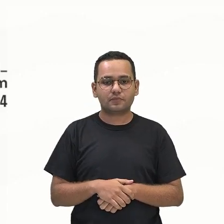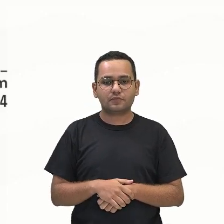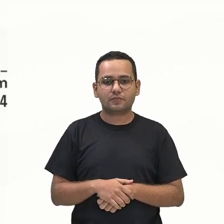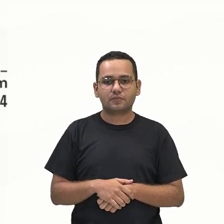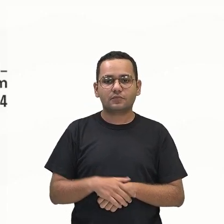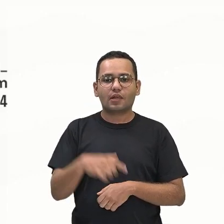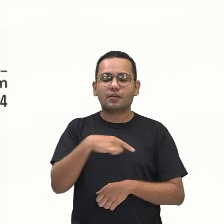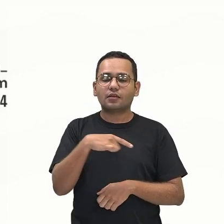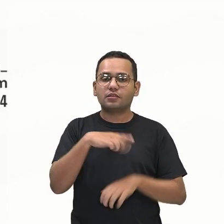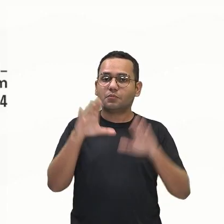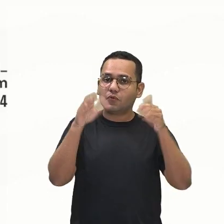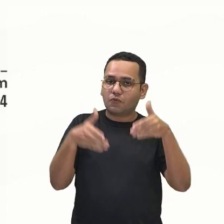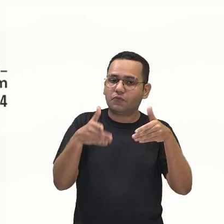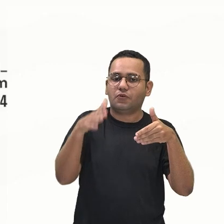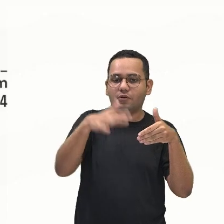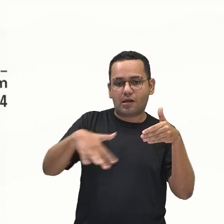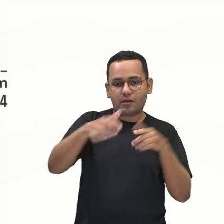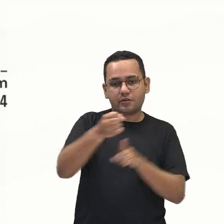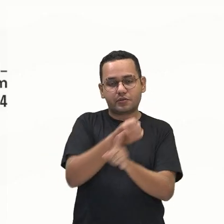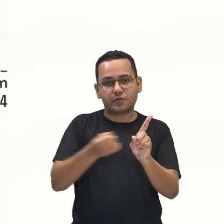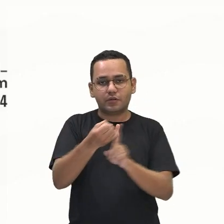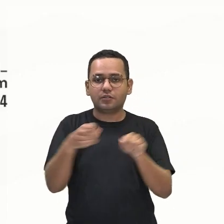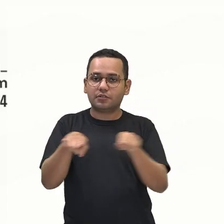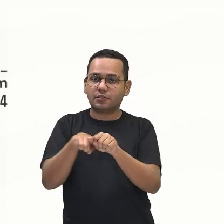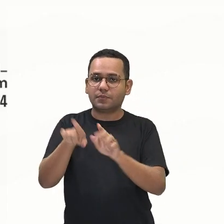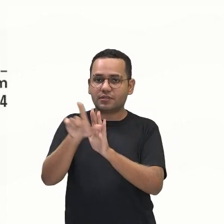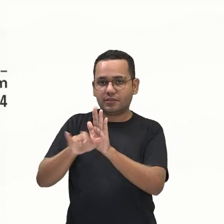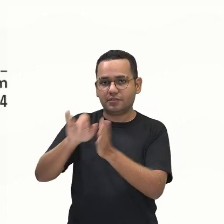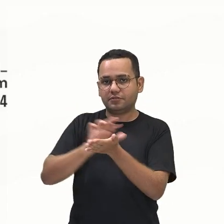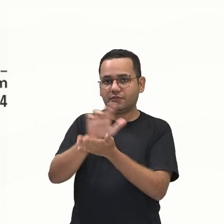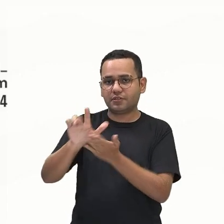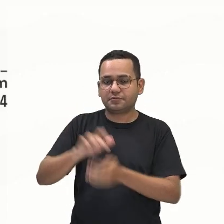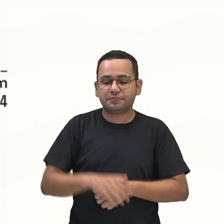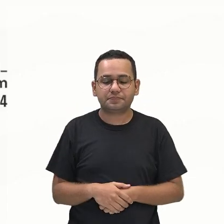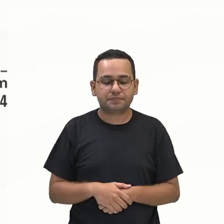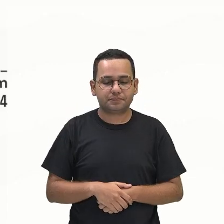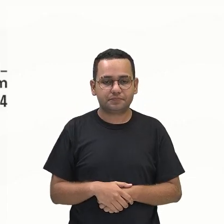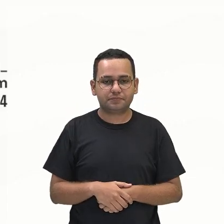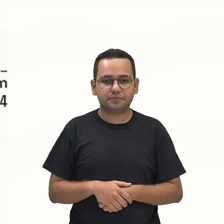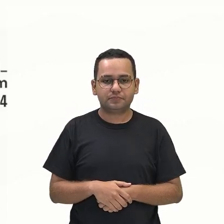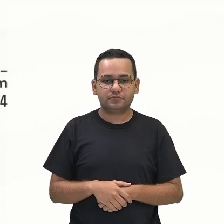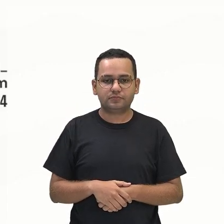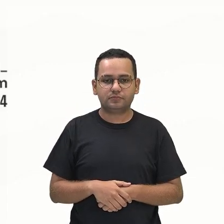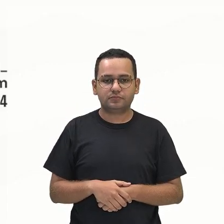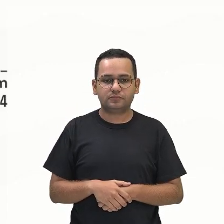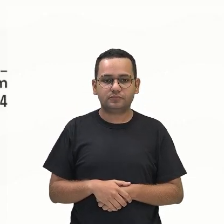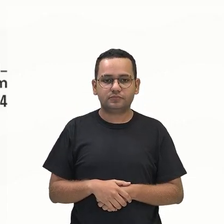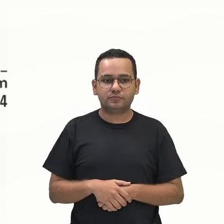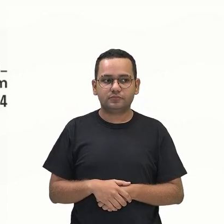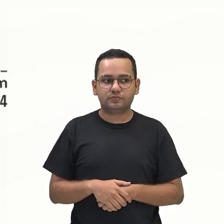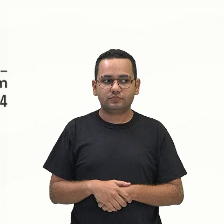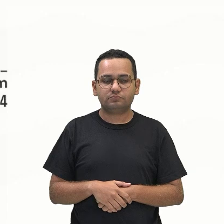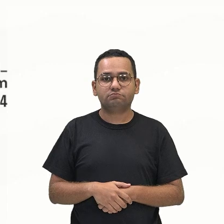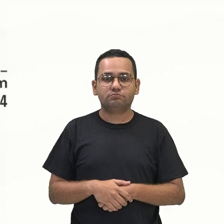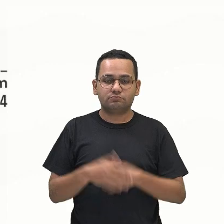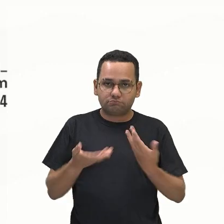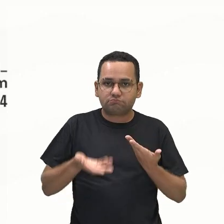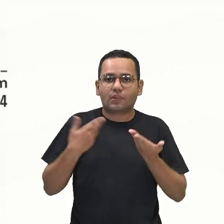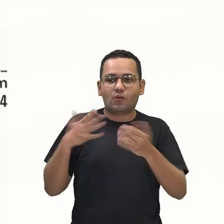tanto à sociedade quanto às leis. Então, a gente viu aí que o texto fala sobre a questão do cinema ser o